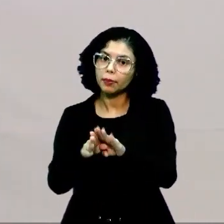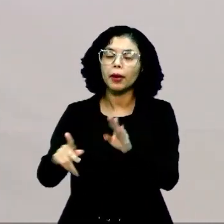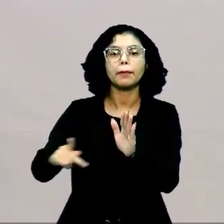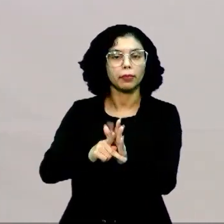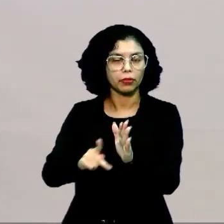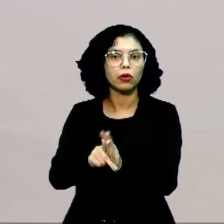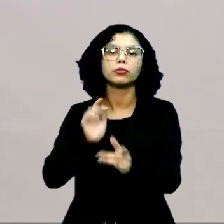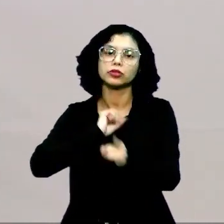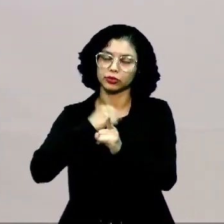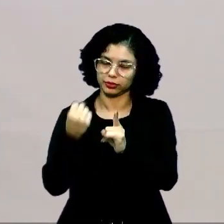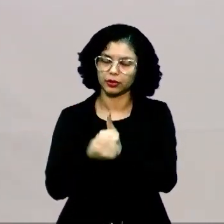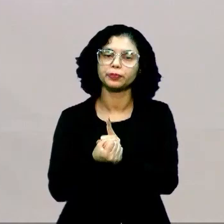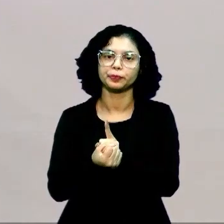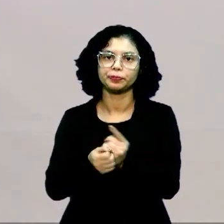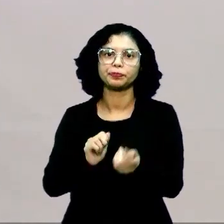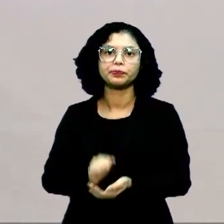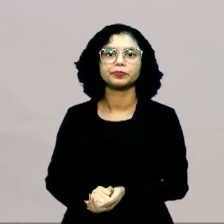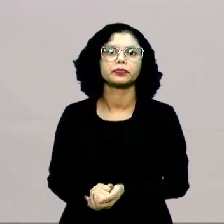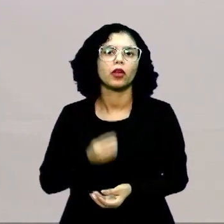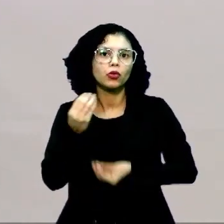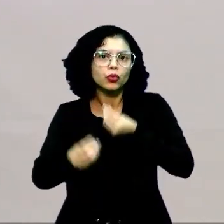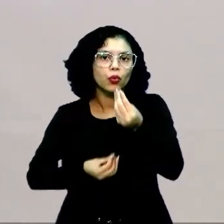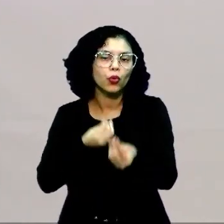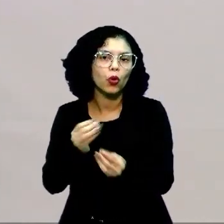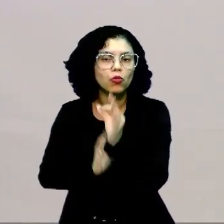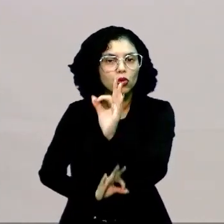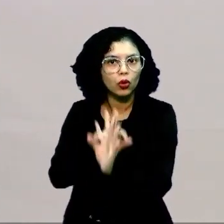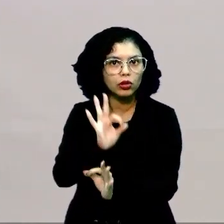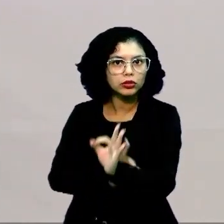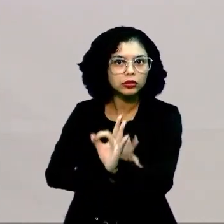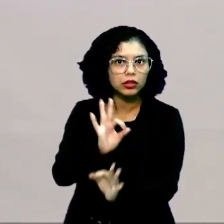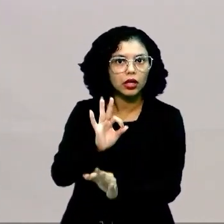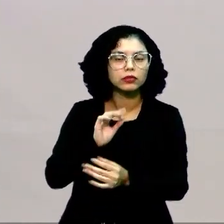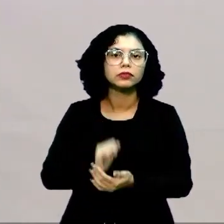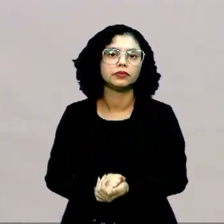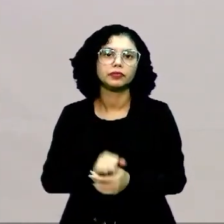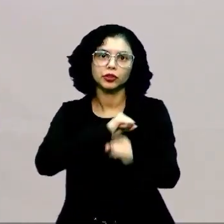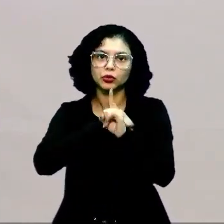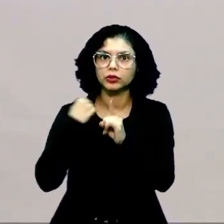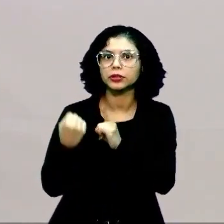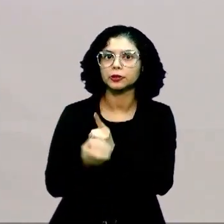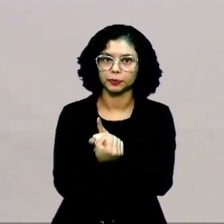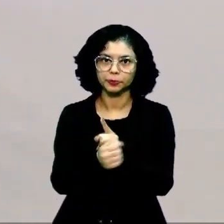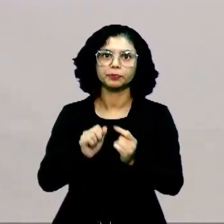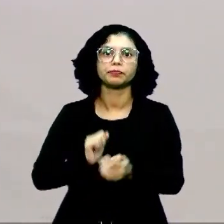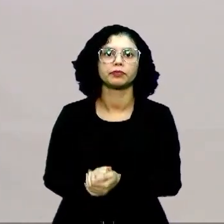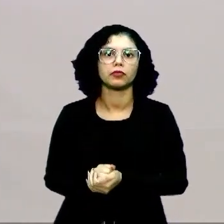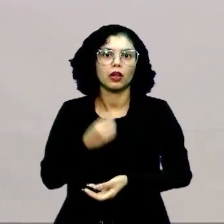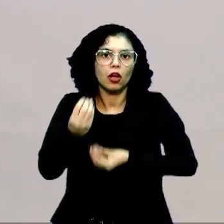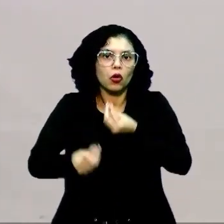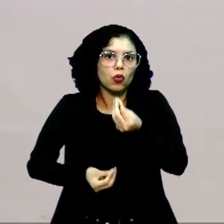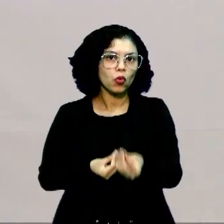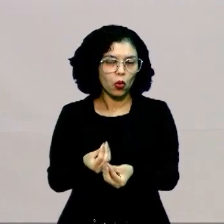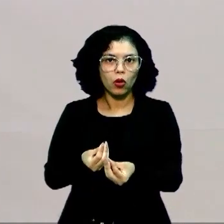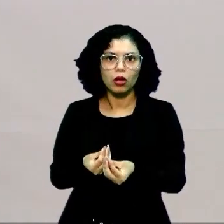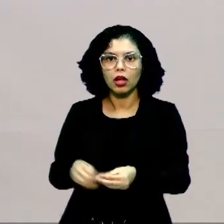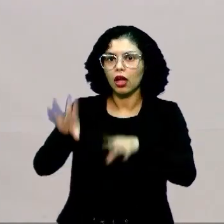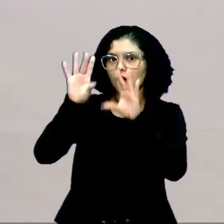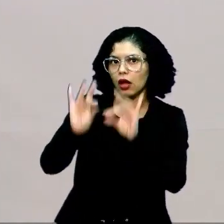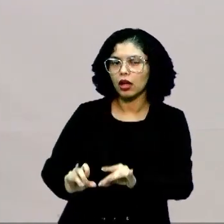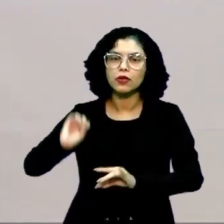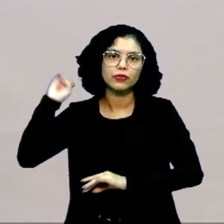características sociais, pela forma que se organizavam socialmente e pela maneira como que